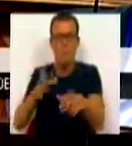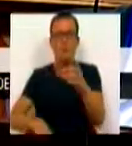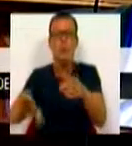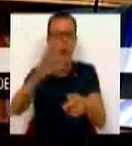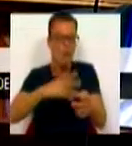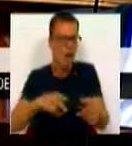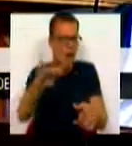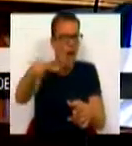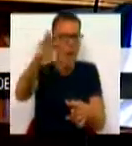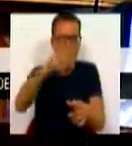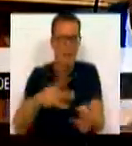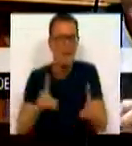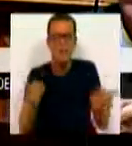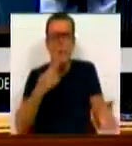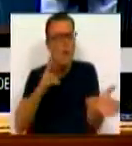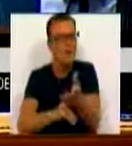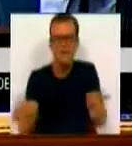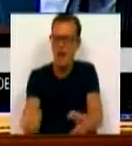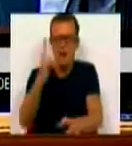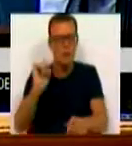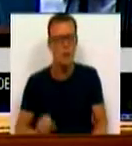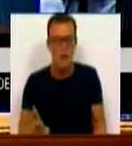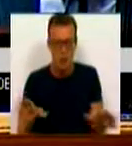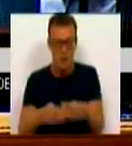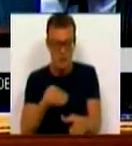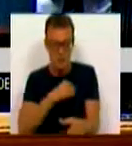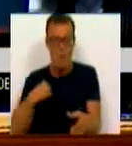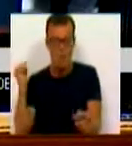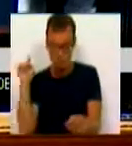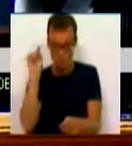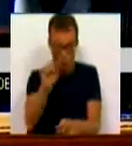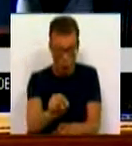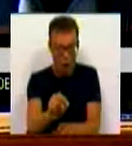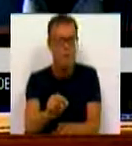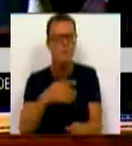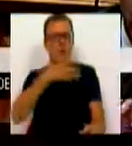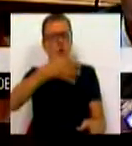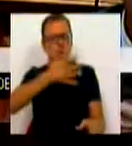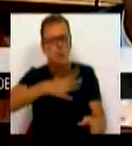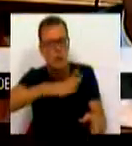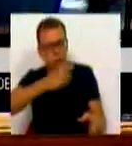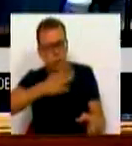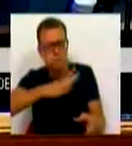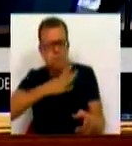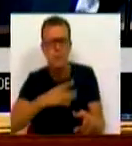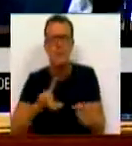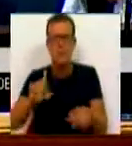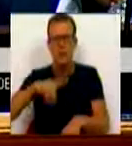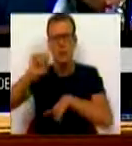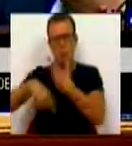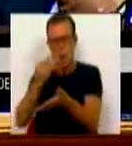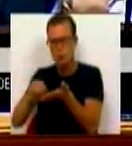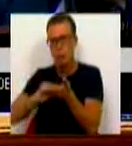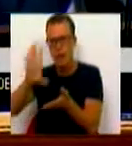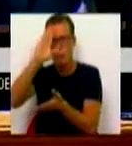sério, não é sério. A Comissão de Saúde esteve no local, trouxe as explicações, o Senhor Secretário de Estado